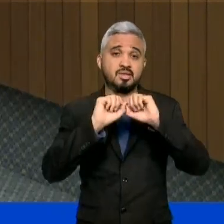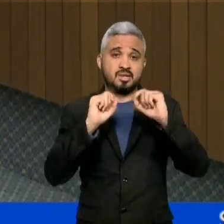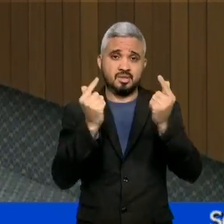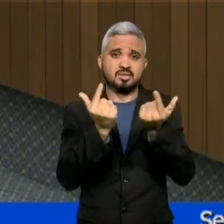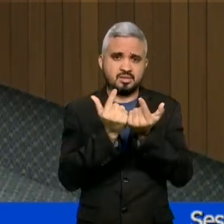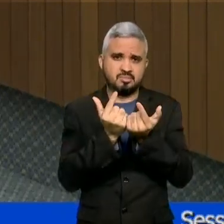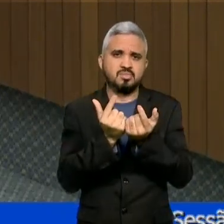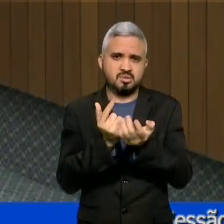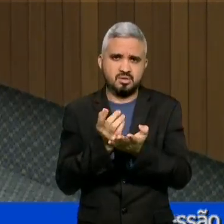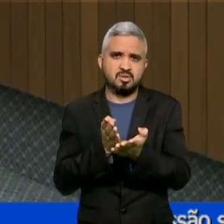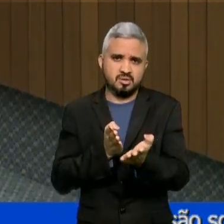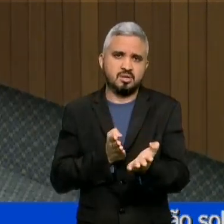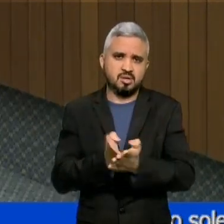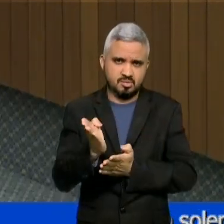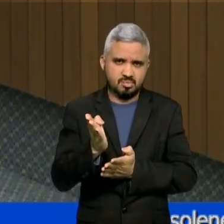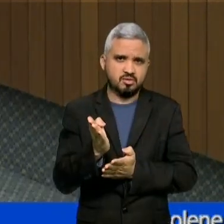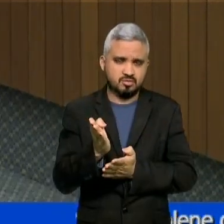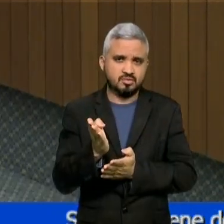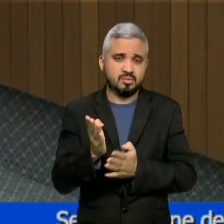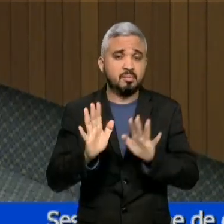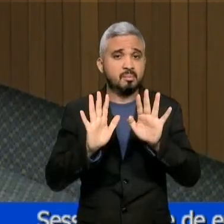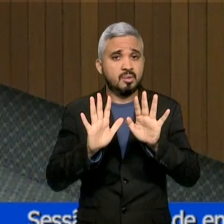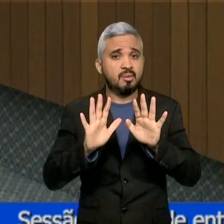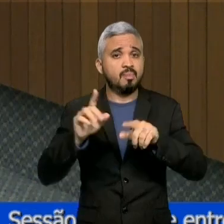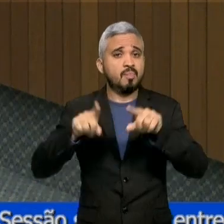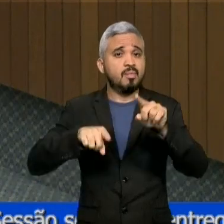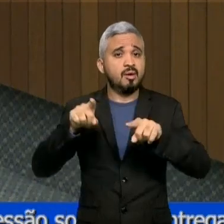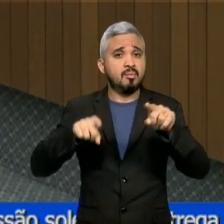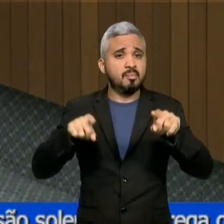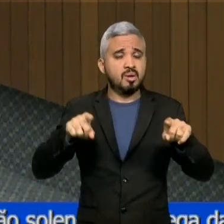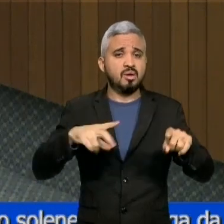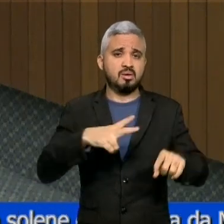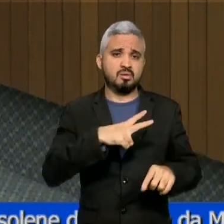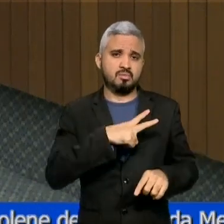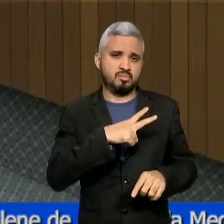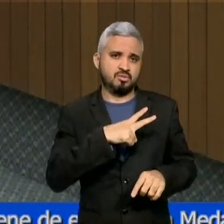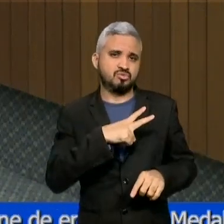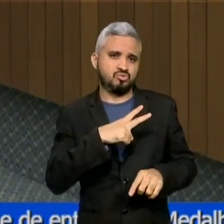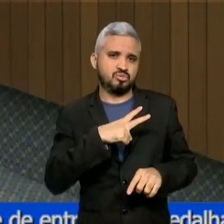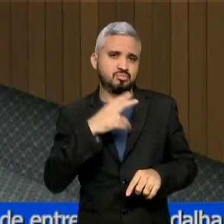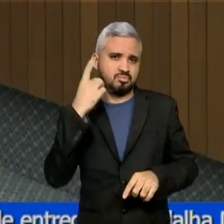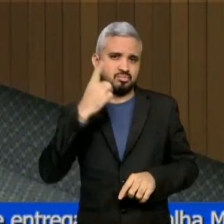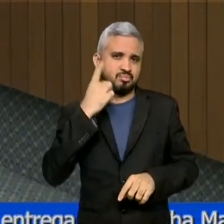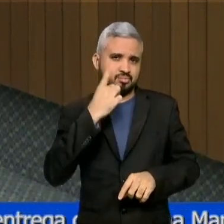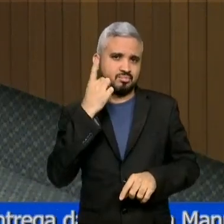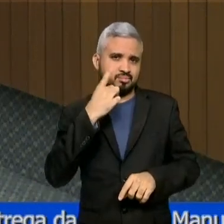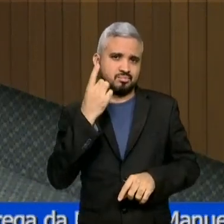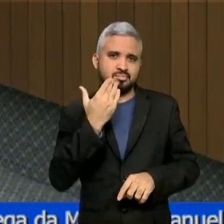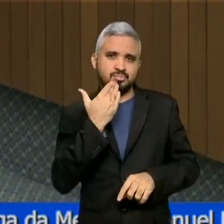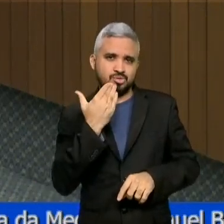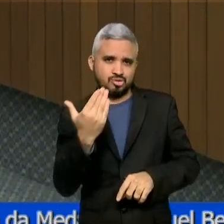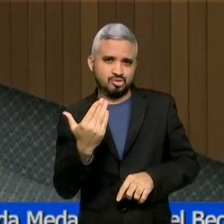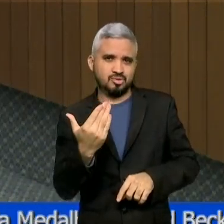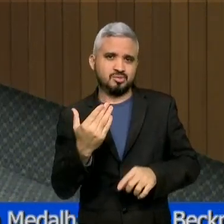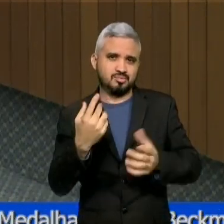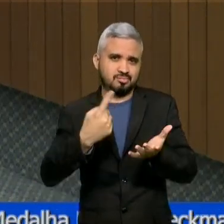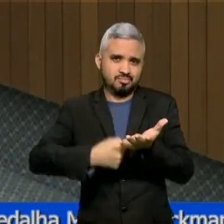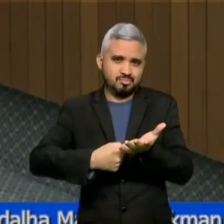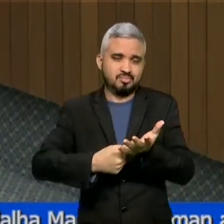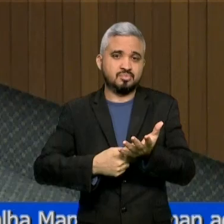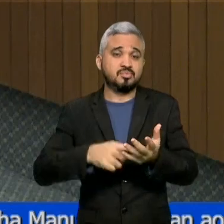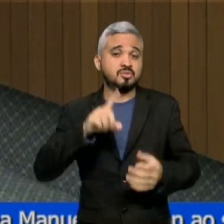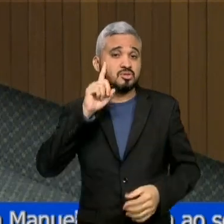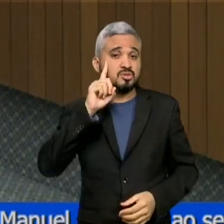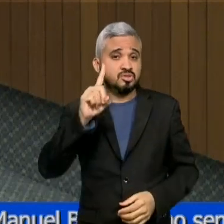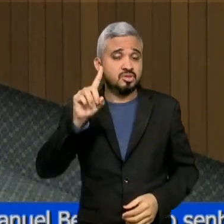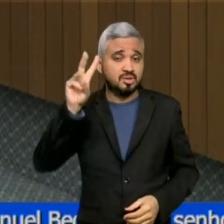coisa muito pessoal também do parlamentar que apresenta, né, o pedido de homenagem. E aí, dia de terça, quarta e quinta,